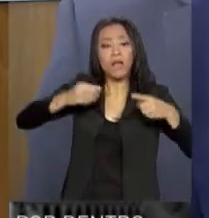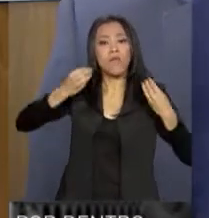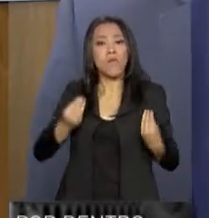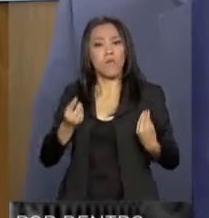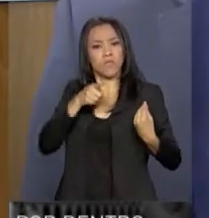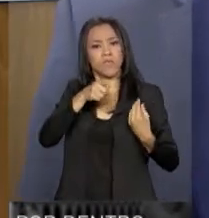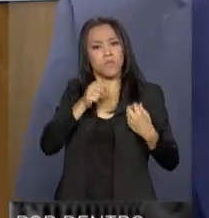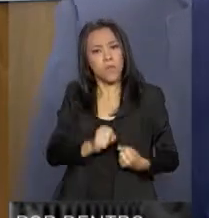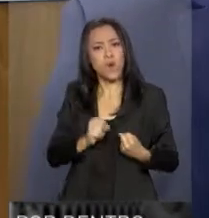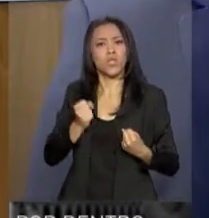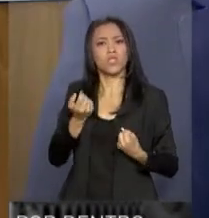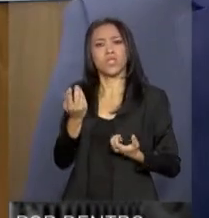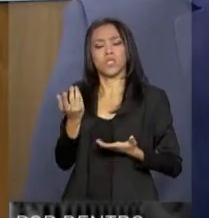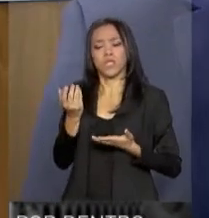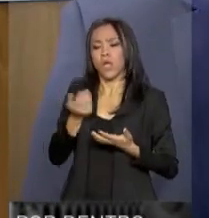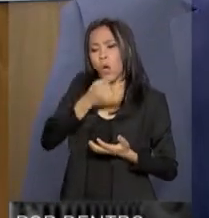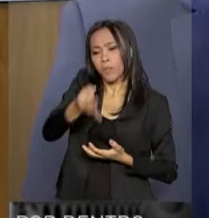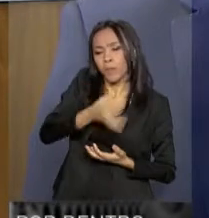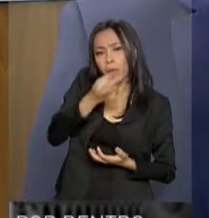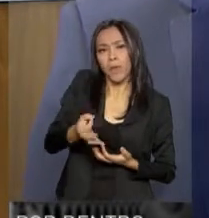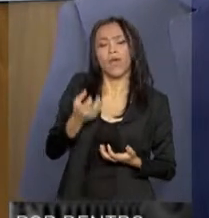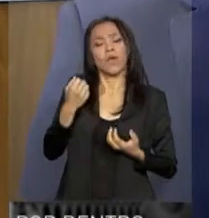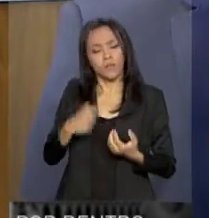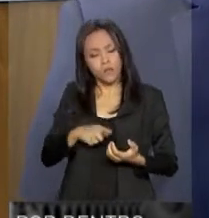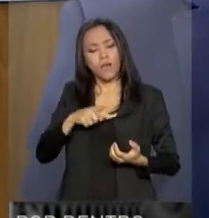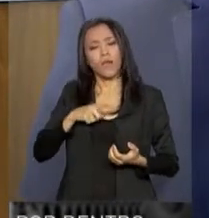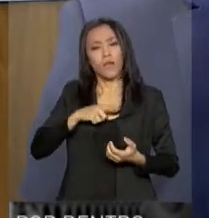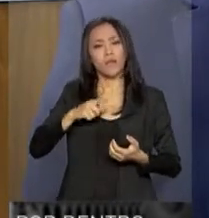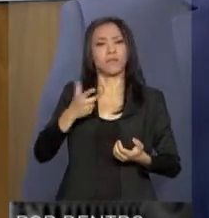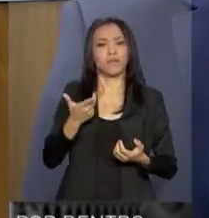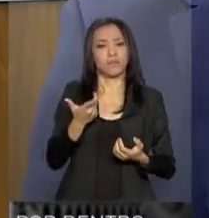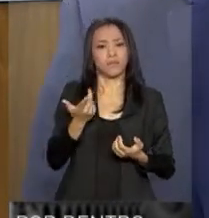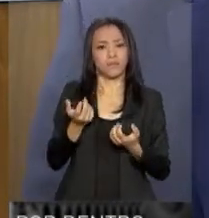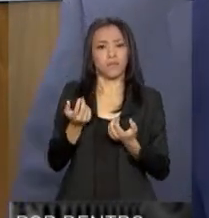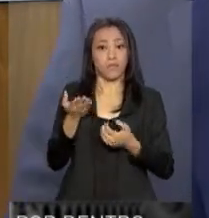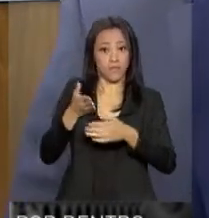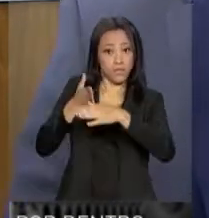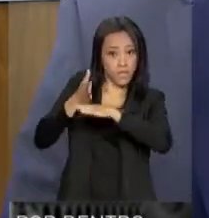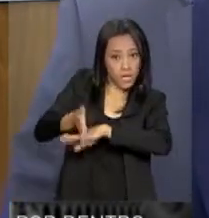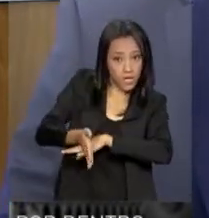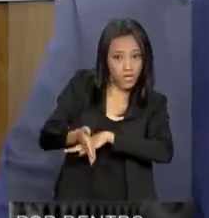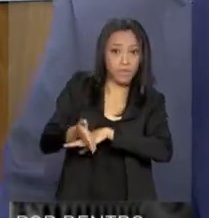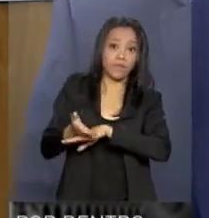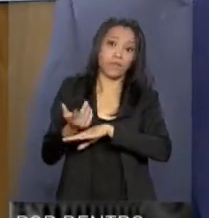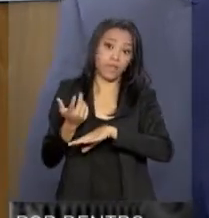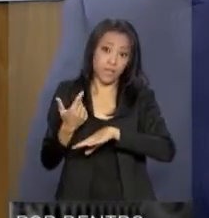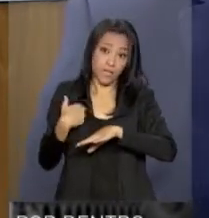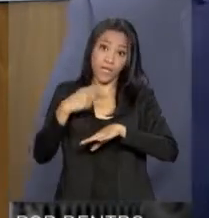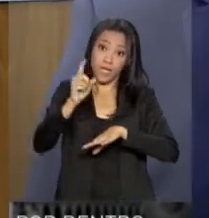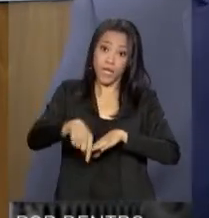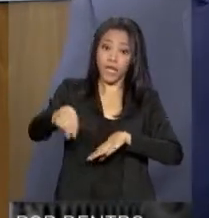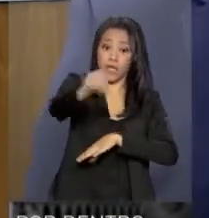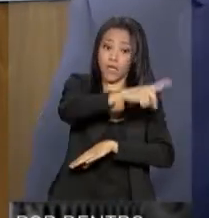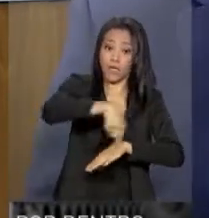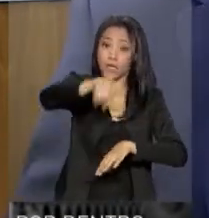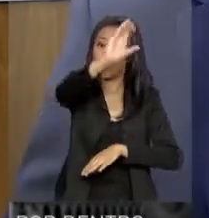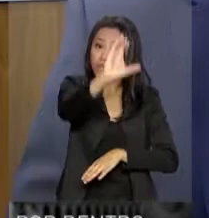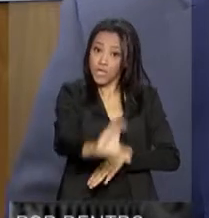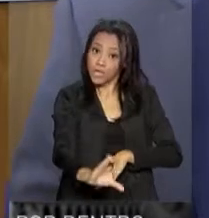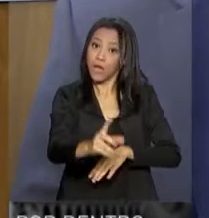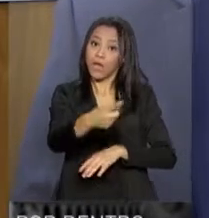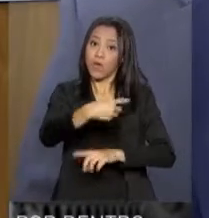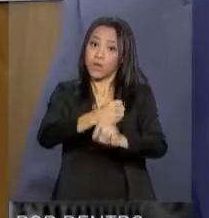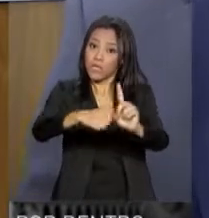conhecer o é ouvir que é um canal que ele pode se como micah é o canal de comunicação entre o governo o cidadão nós temos lá também o